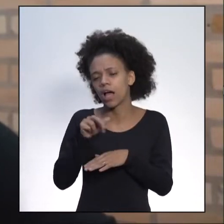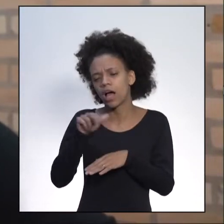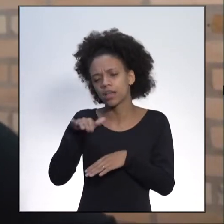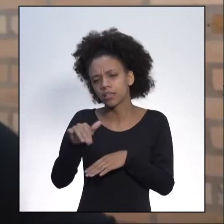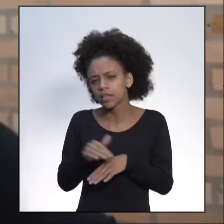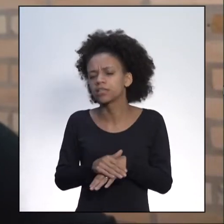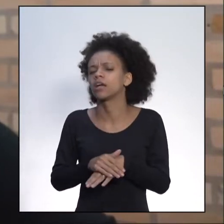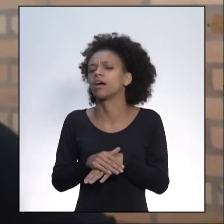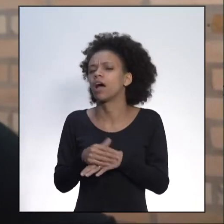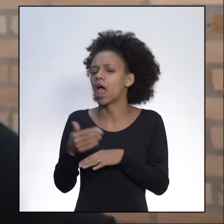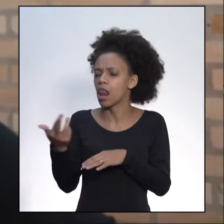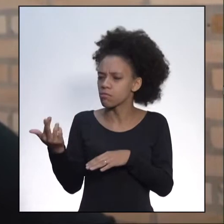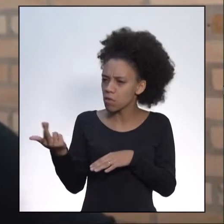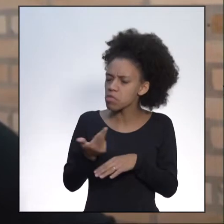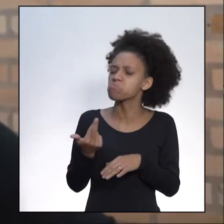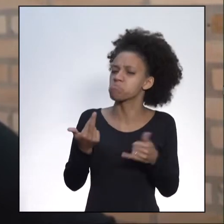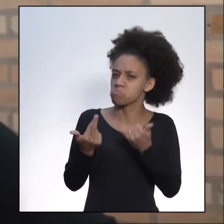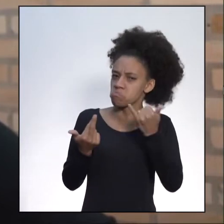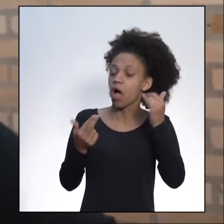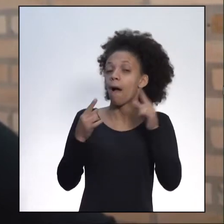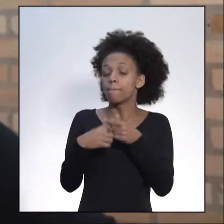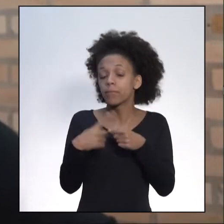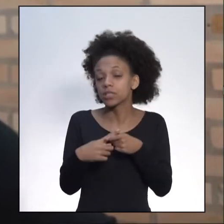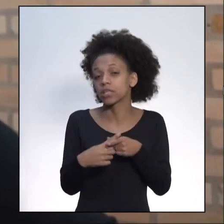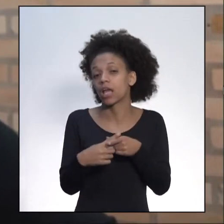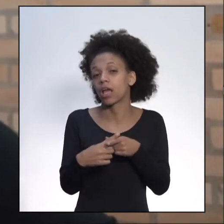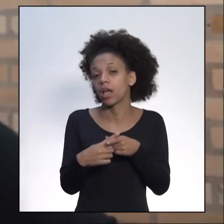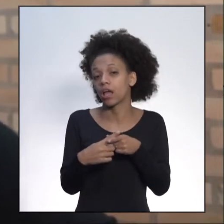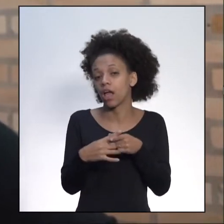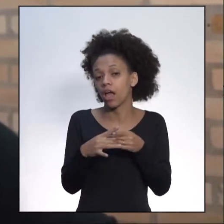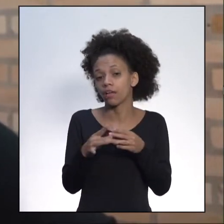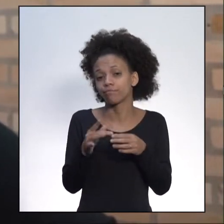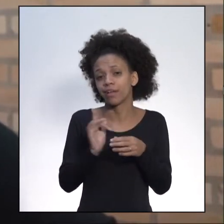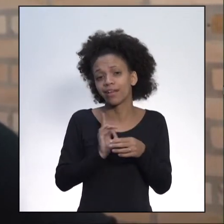muito importante, que essa questão, já tem